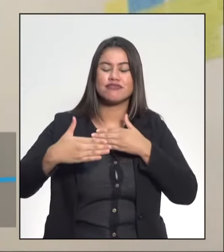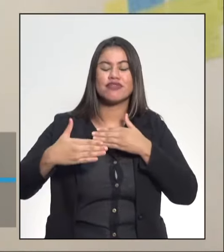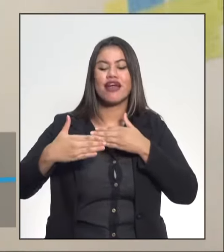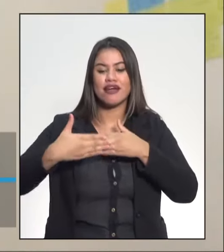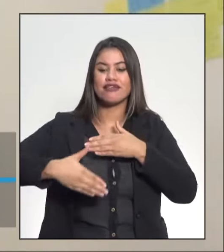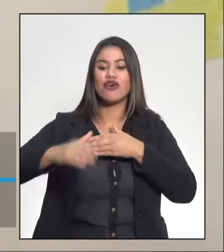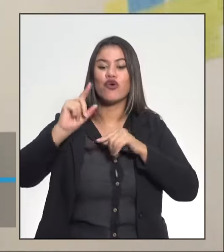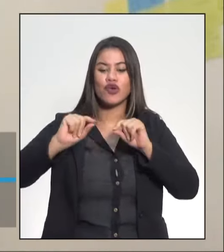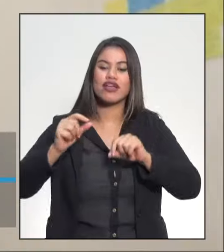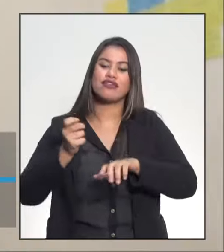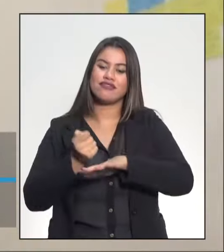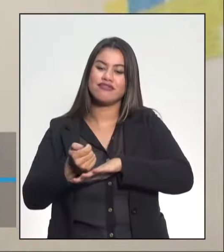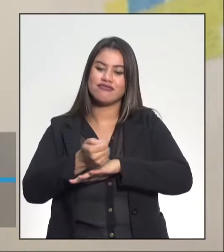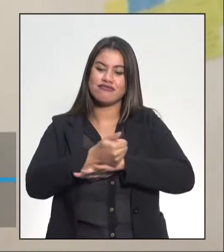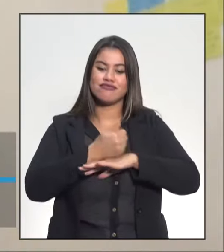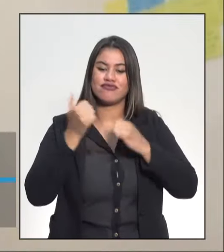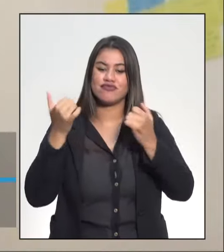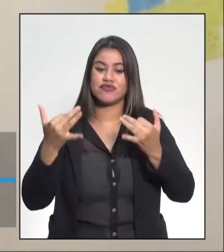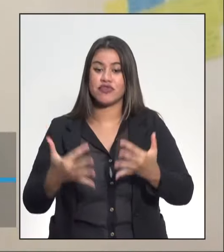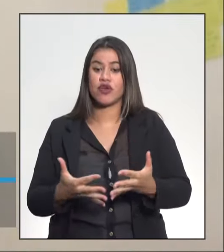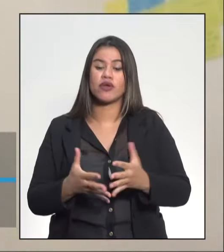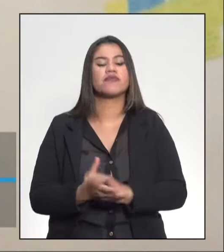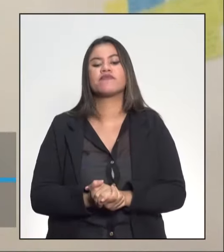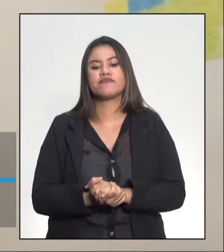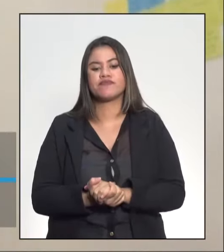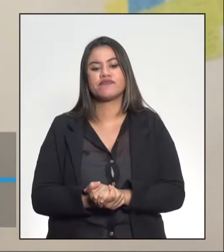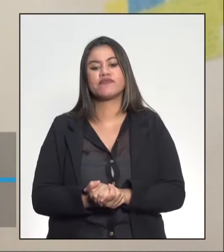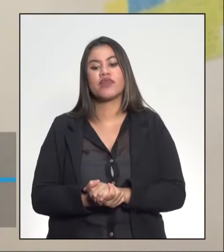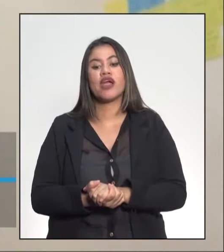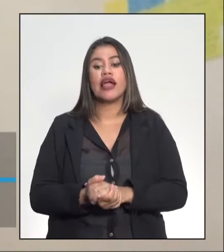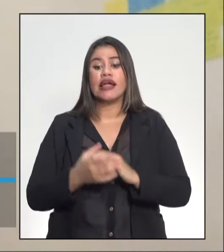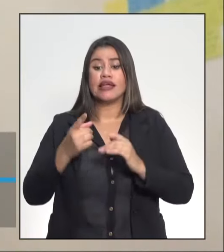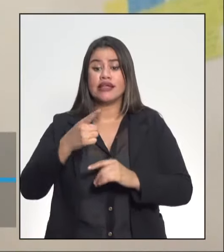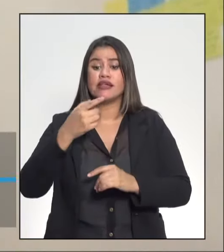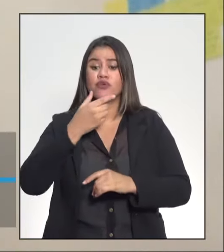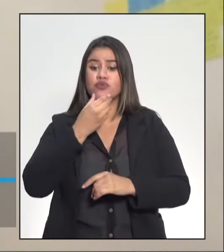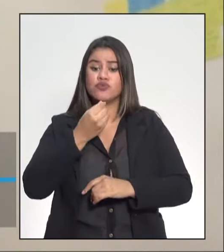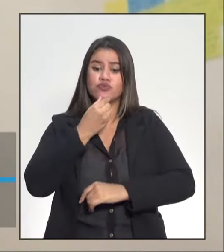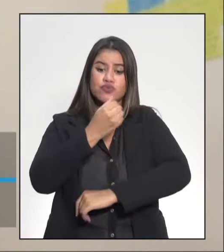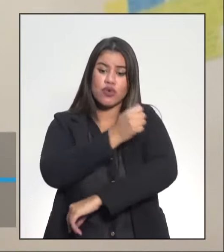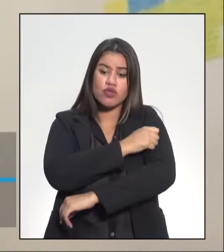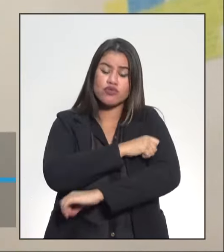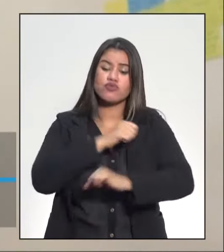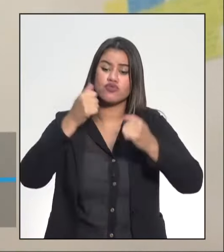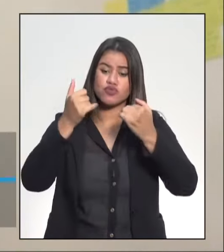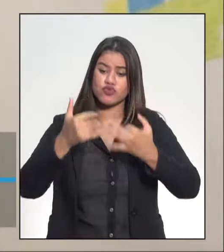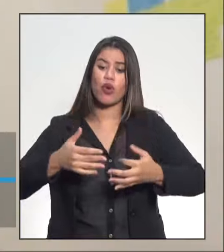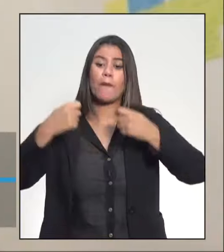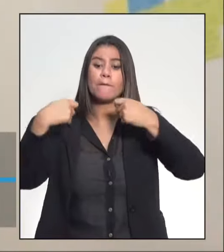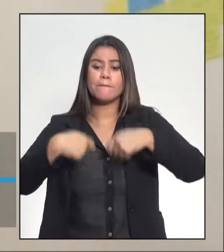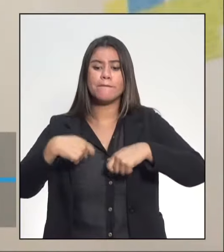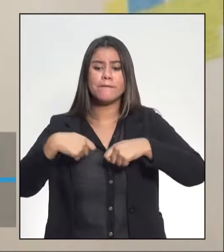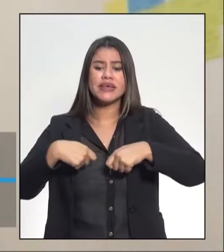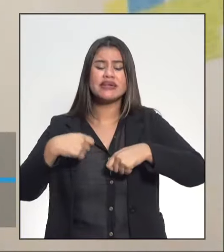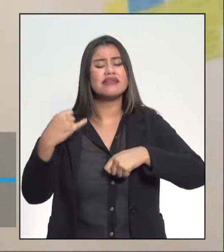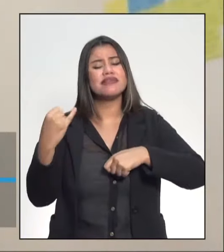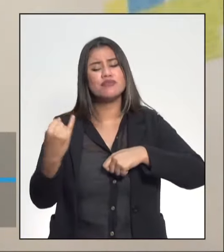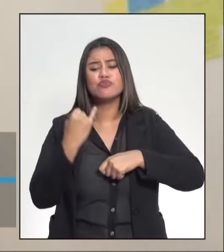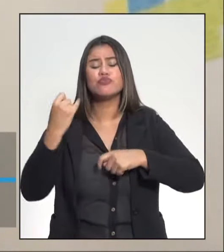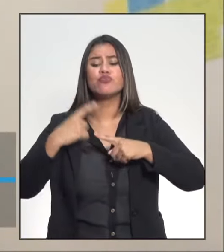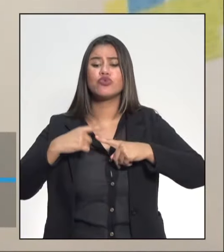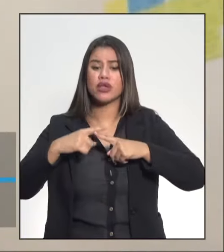Isso é ótimo. Então, gente, o que o aluno fala agora é extremamente importante. Então, a gente tem que se informar.